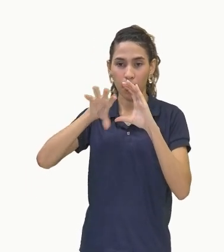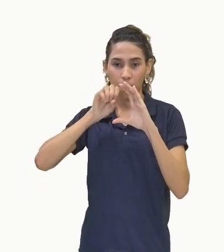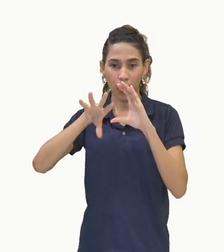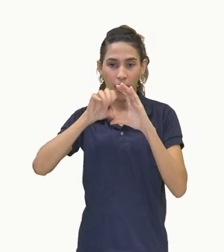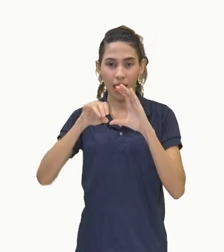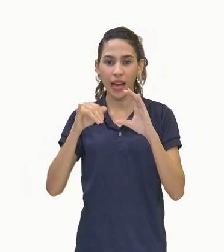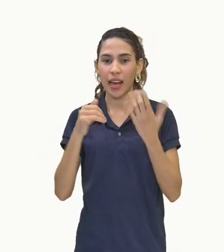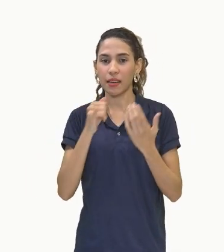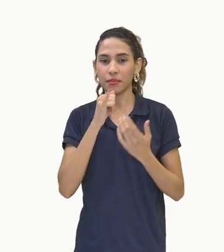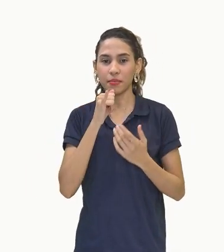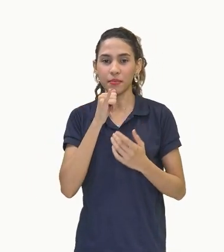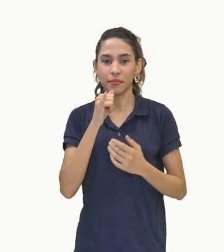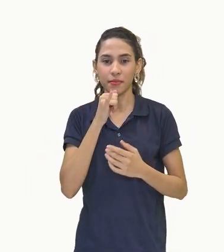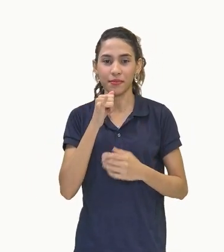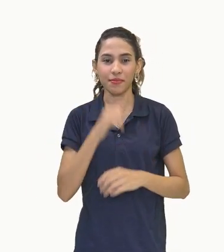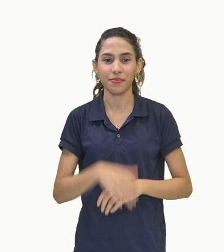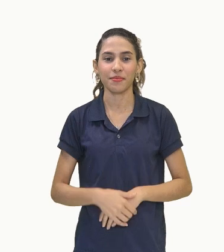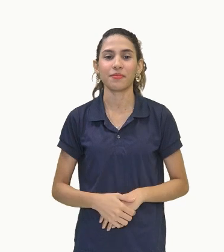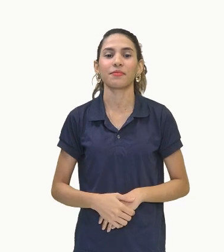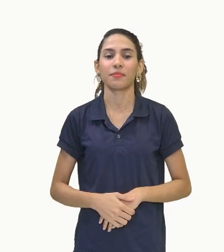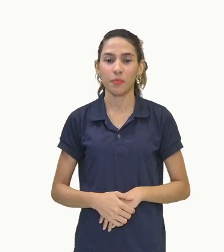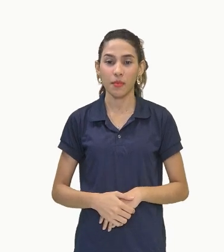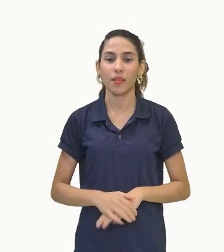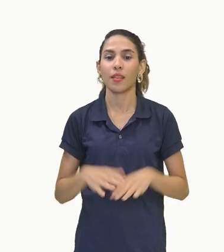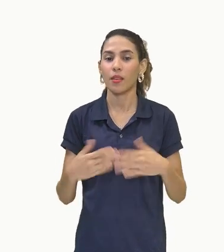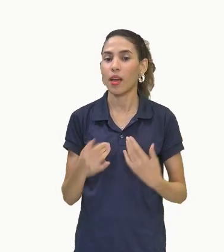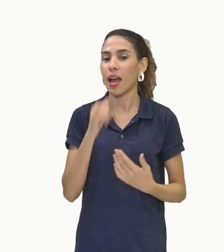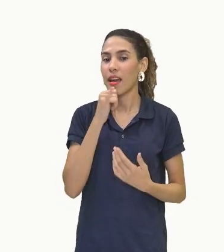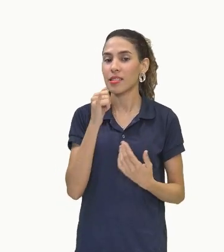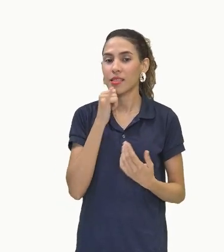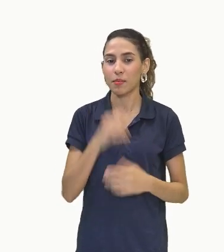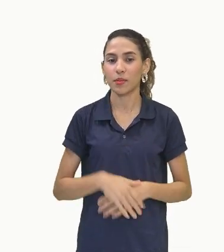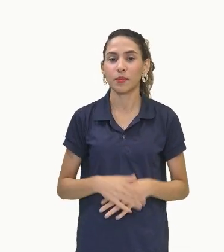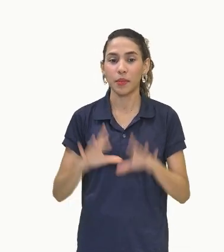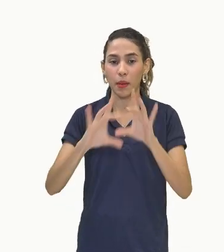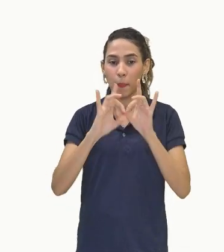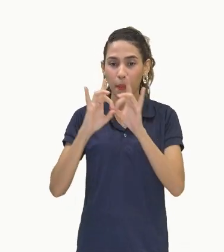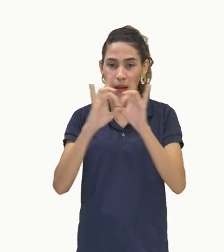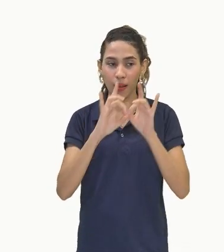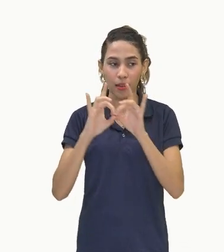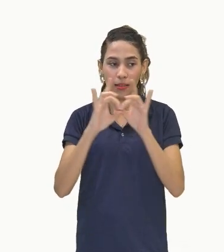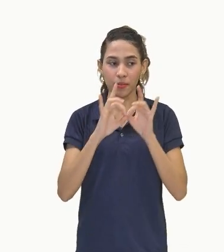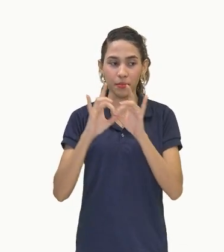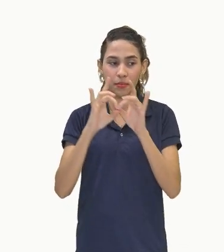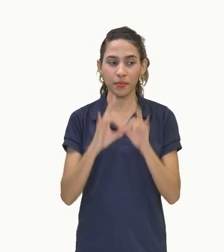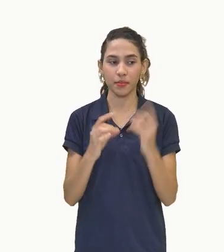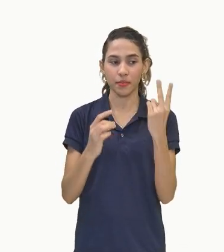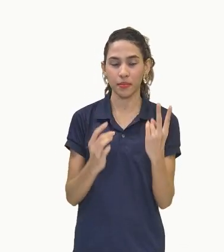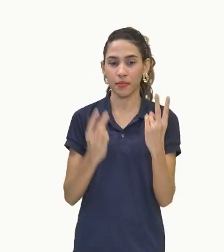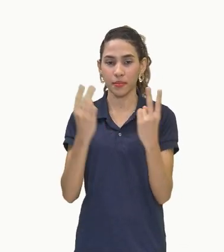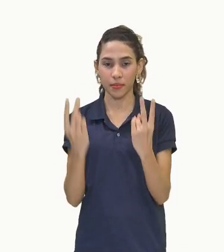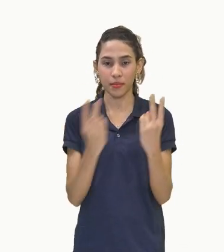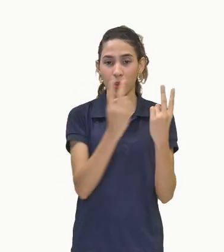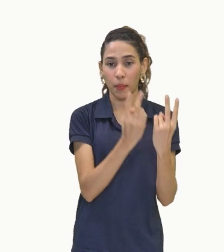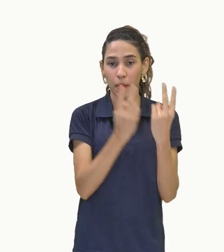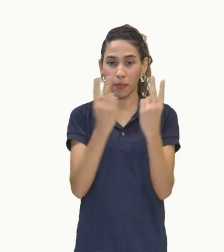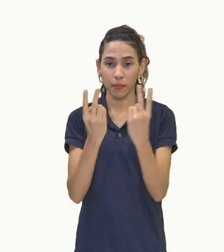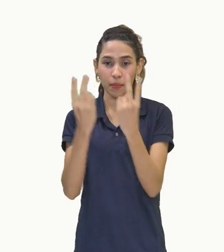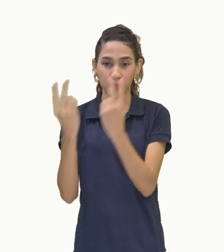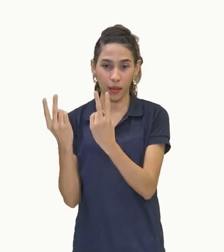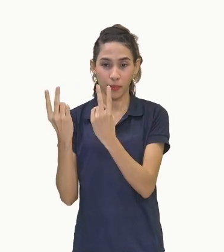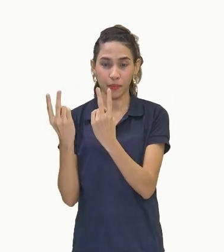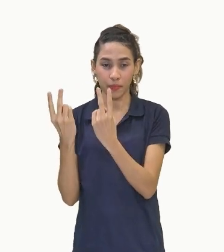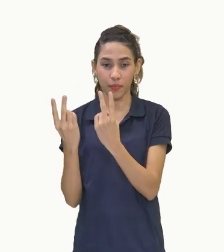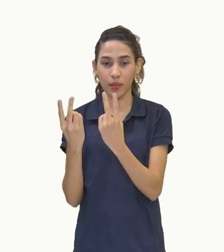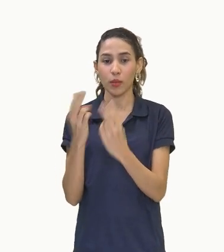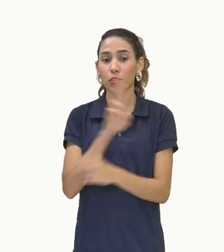segurando na mão dele e fico um na frente do outro. Isso chama aí na física para um circuito em